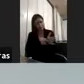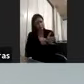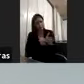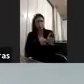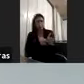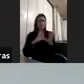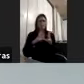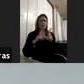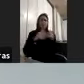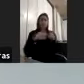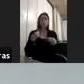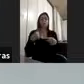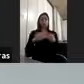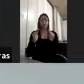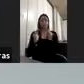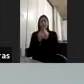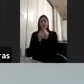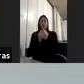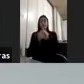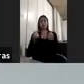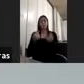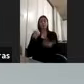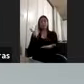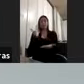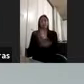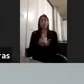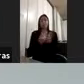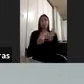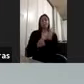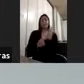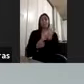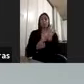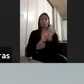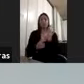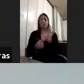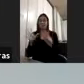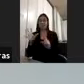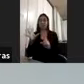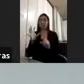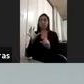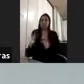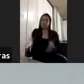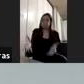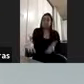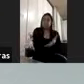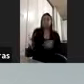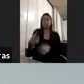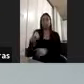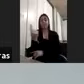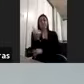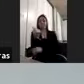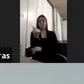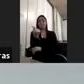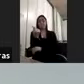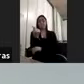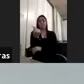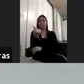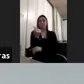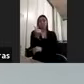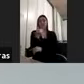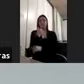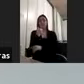que comprovar que ele está com uma motivação financeira que impede a continuidade. A Renault falar que